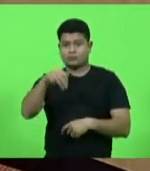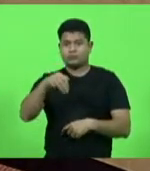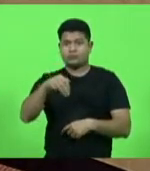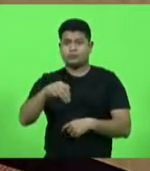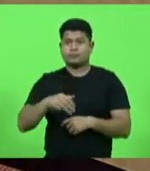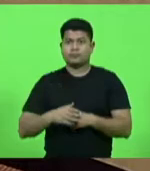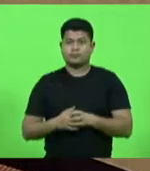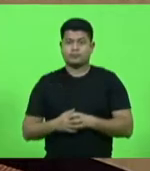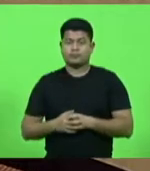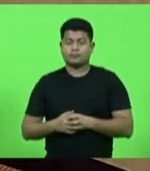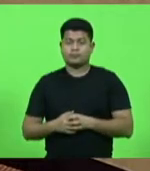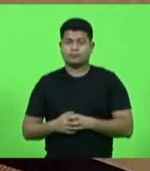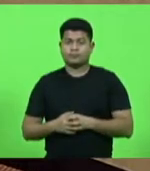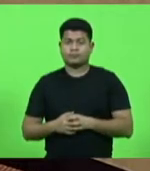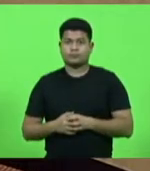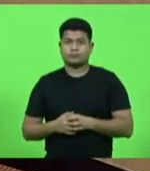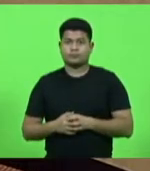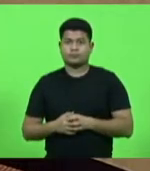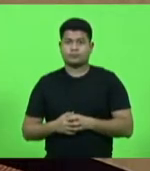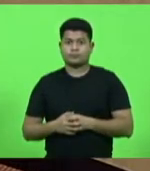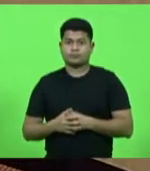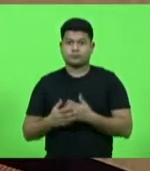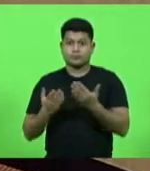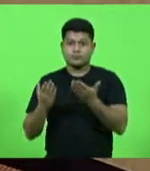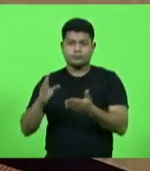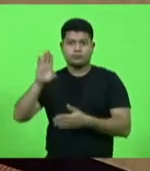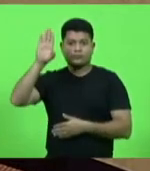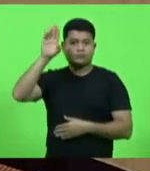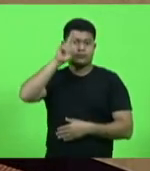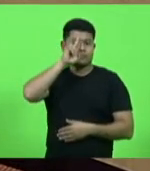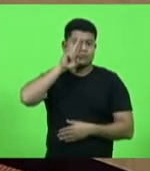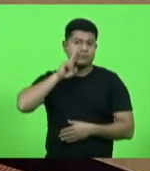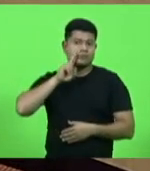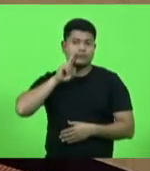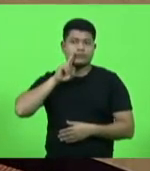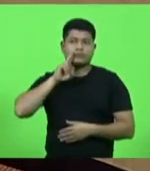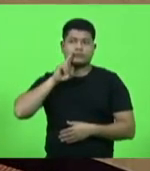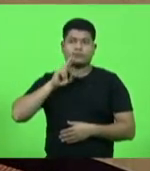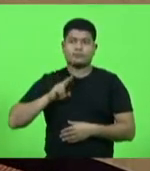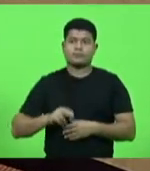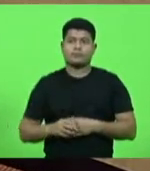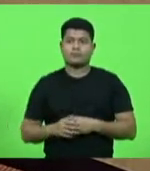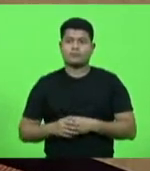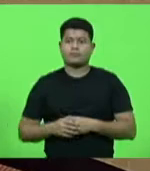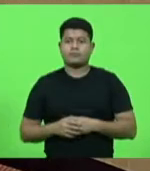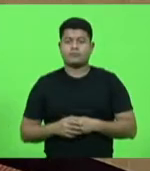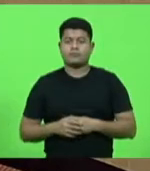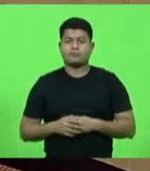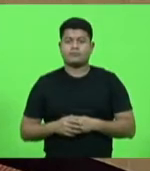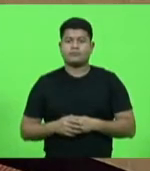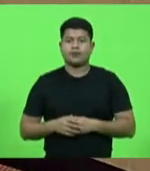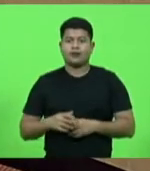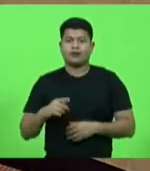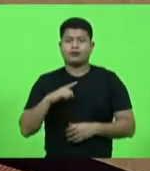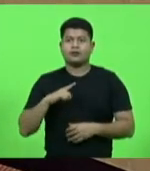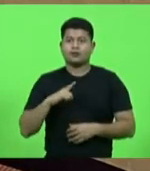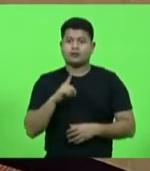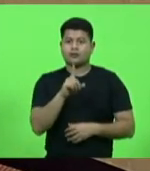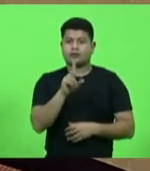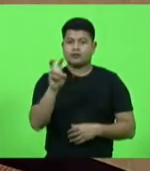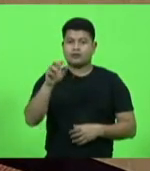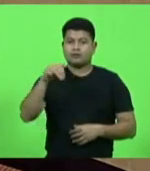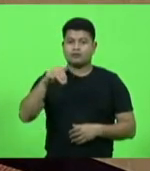Sou eu, senhor presidente? Está Ivan Nats. Pois não, deputado Ivan. Vossa Excelência terá 15 minutos.